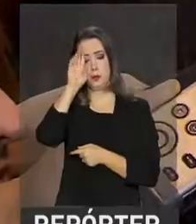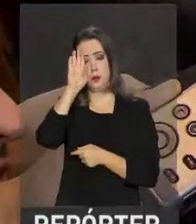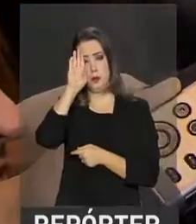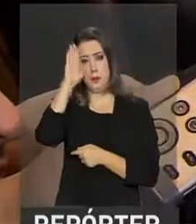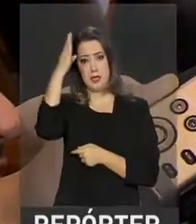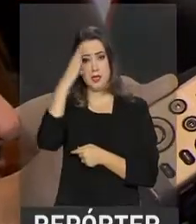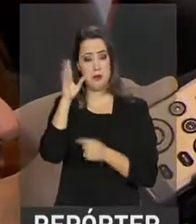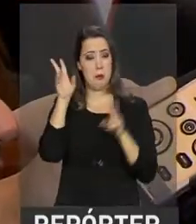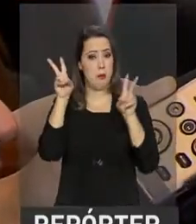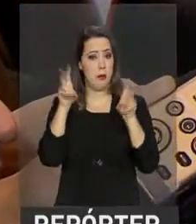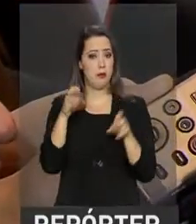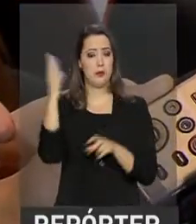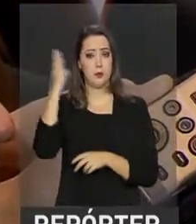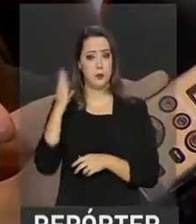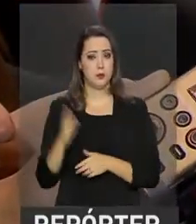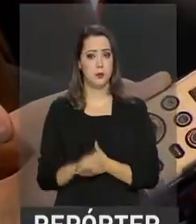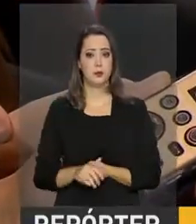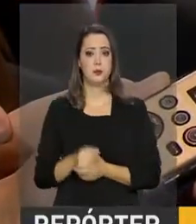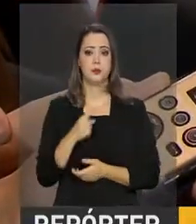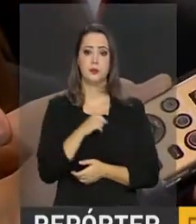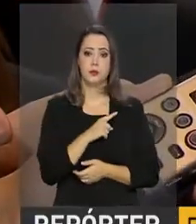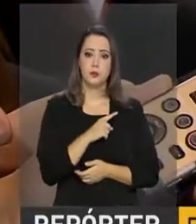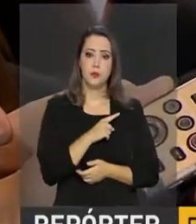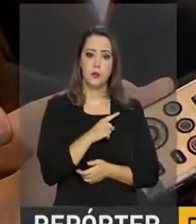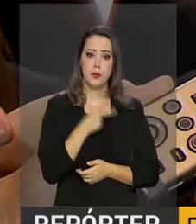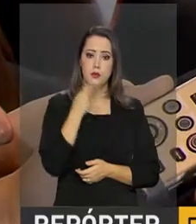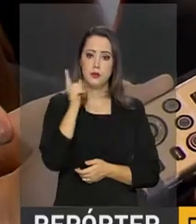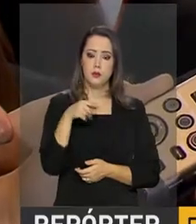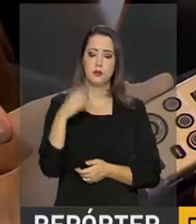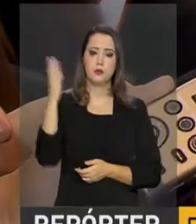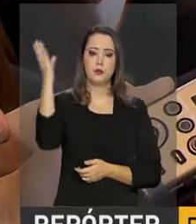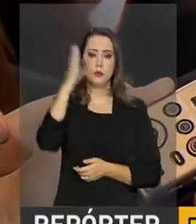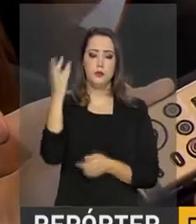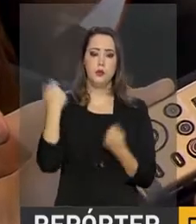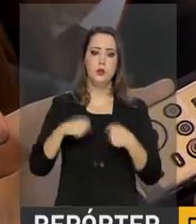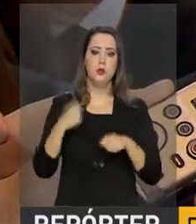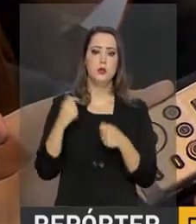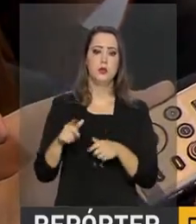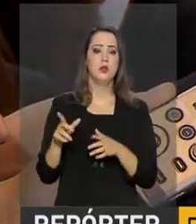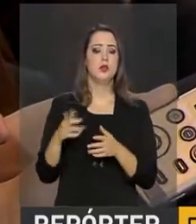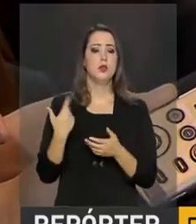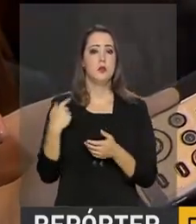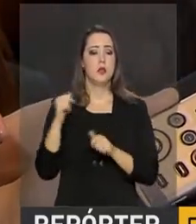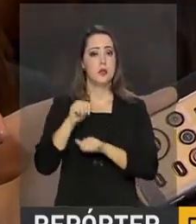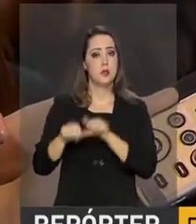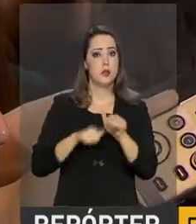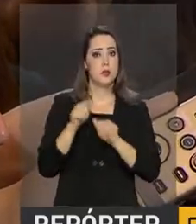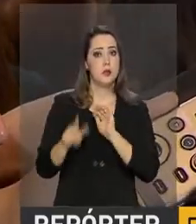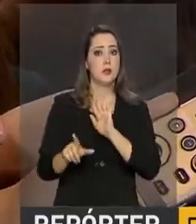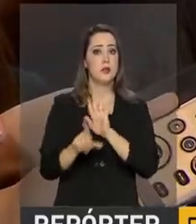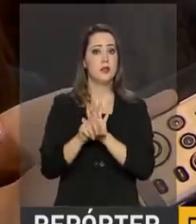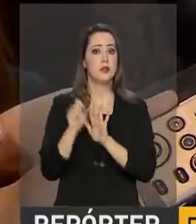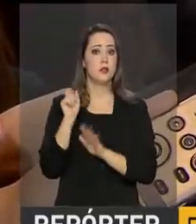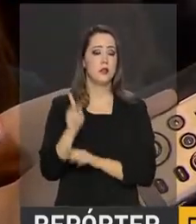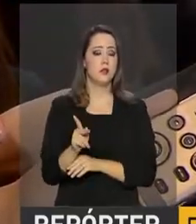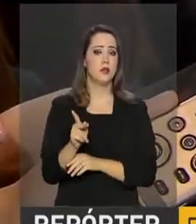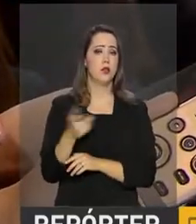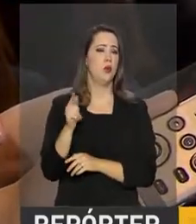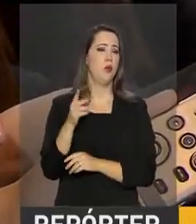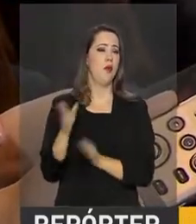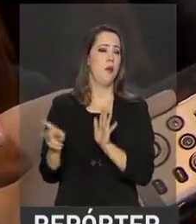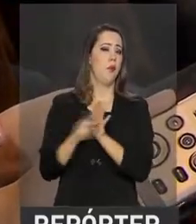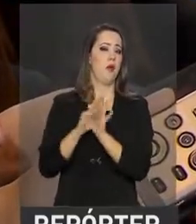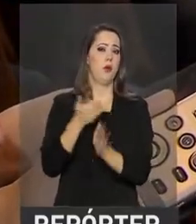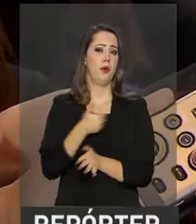Brasil. O Brasil precisa de uma reforma da Previdência. Não é o governo Temer. O orçamento 2018 já